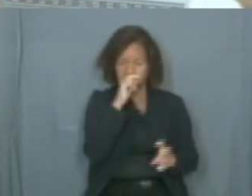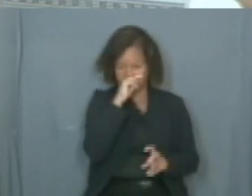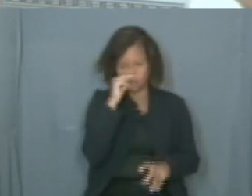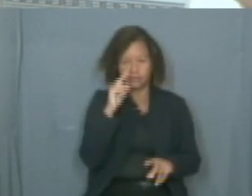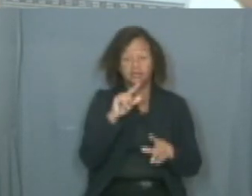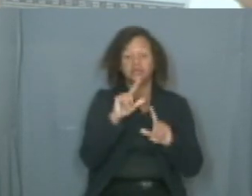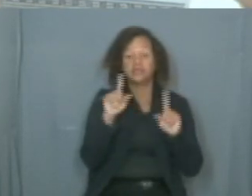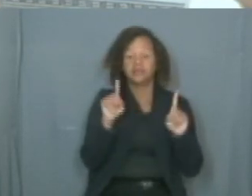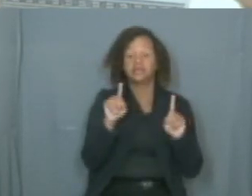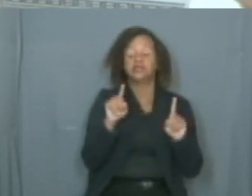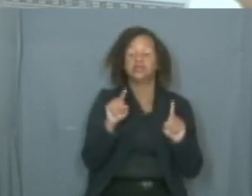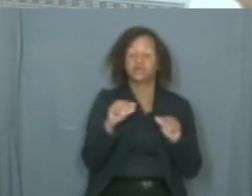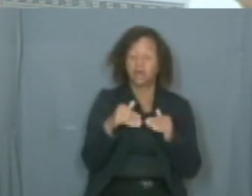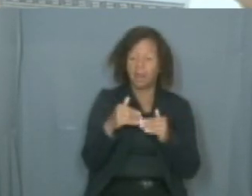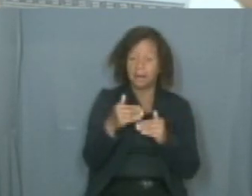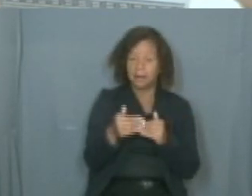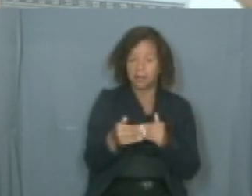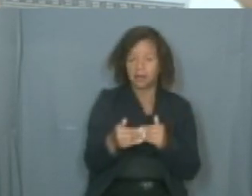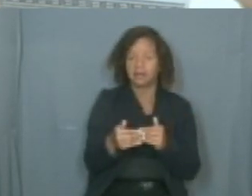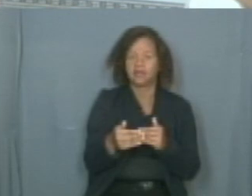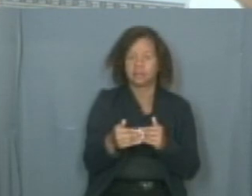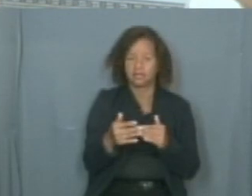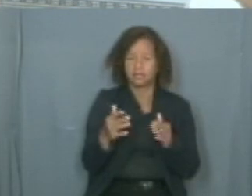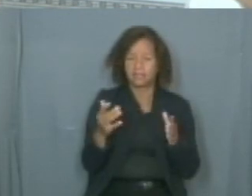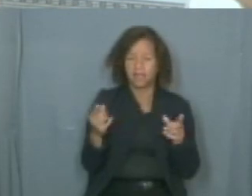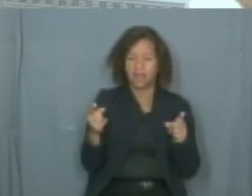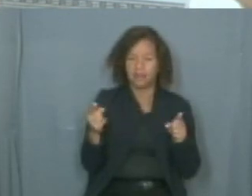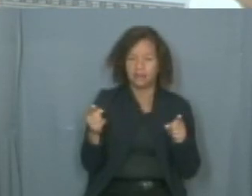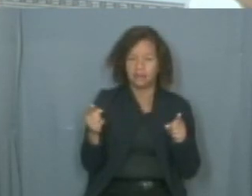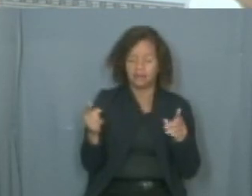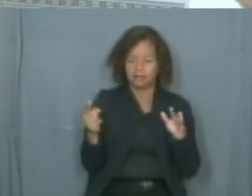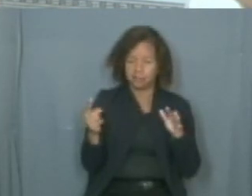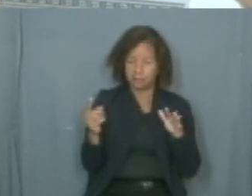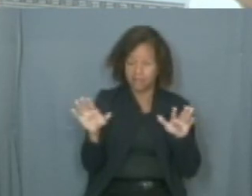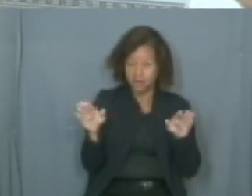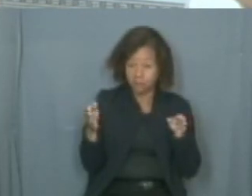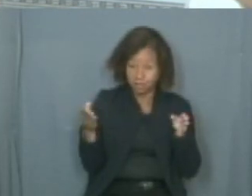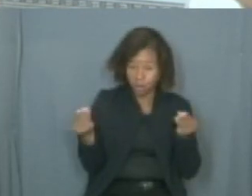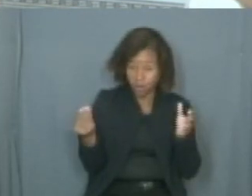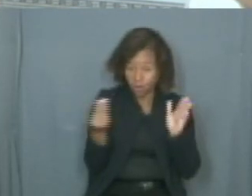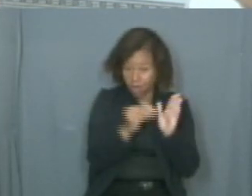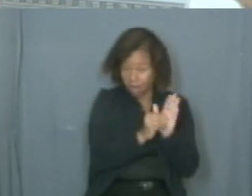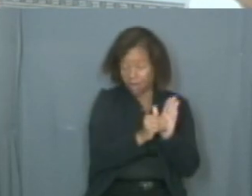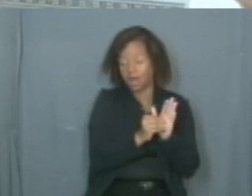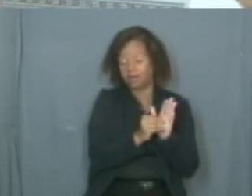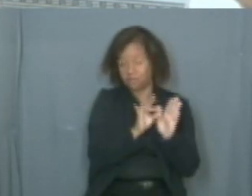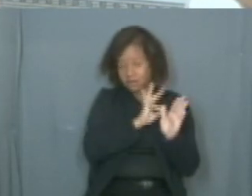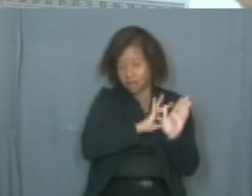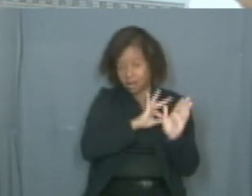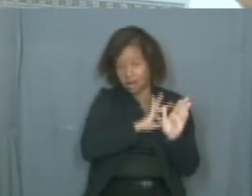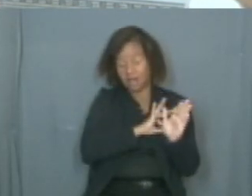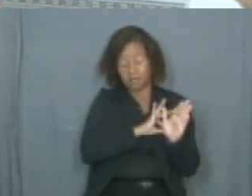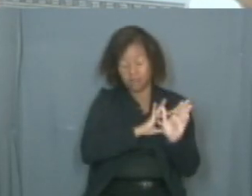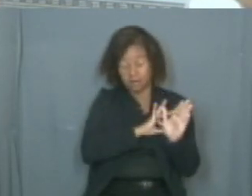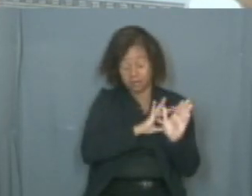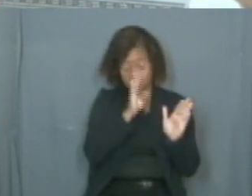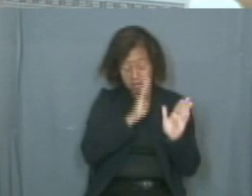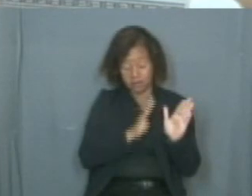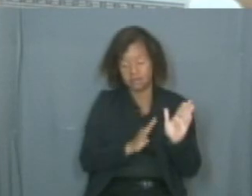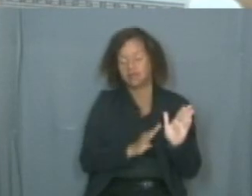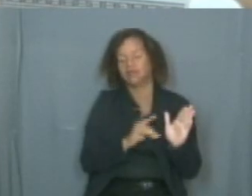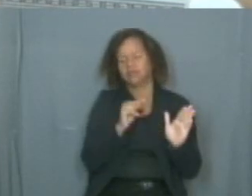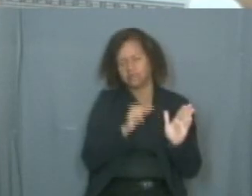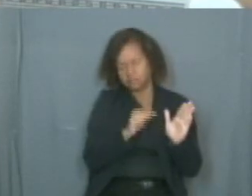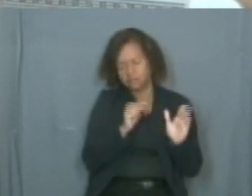da questão do repasse, da inclusão no plano de cargo e salário do piso nacional. Então, são